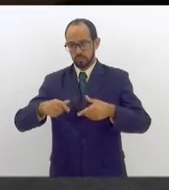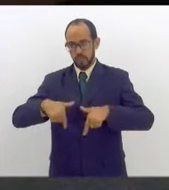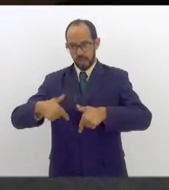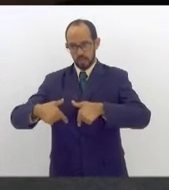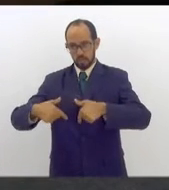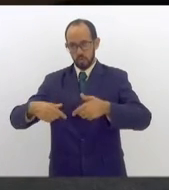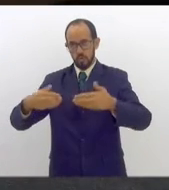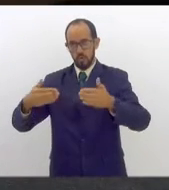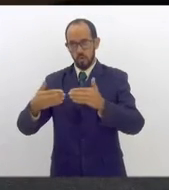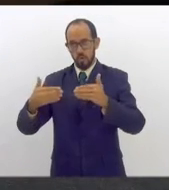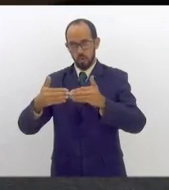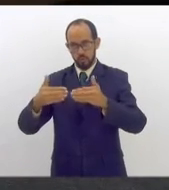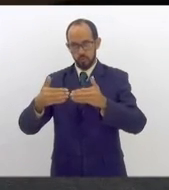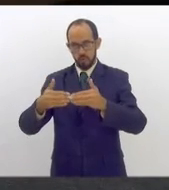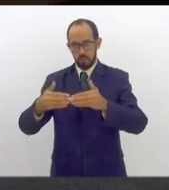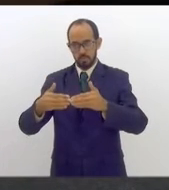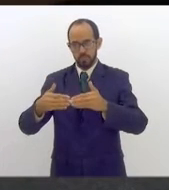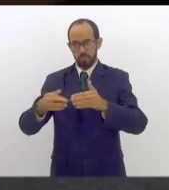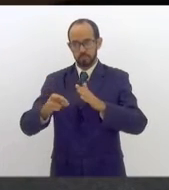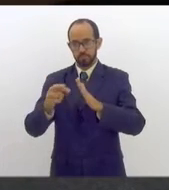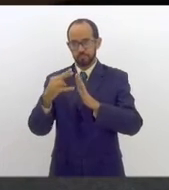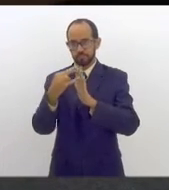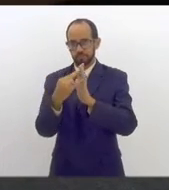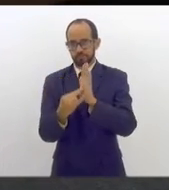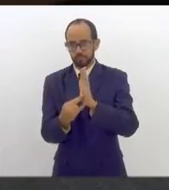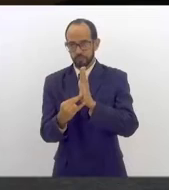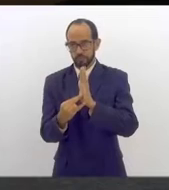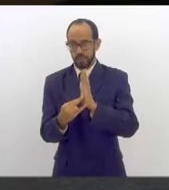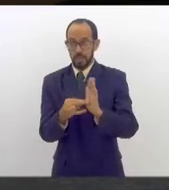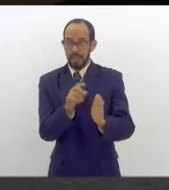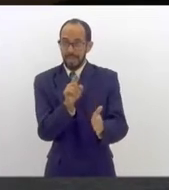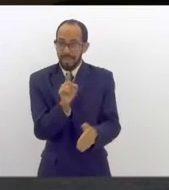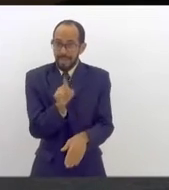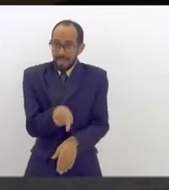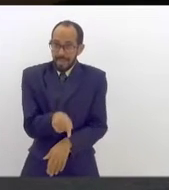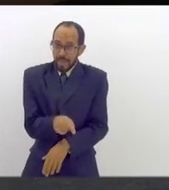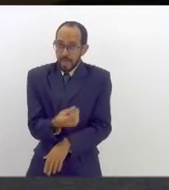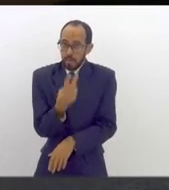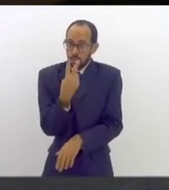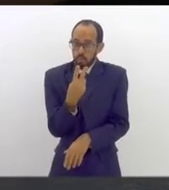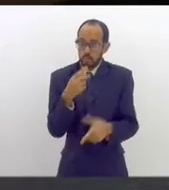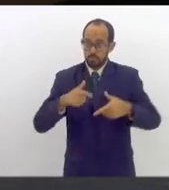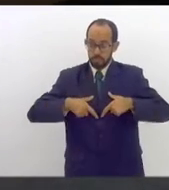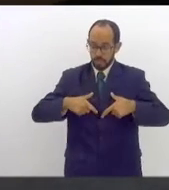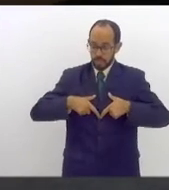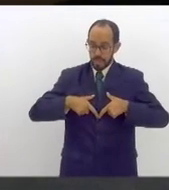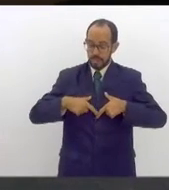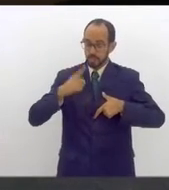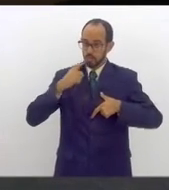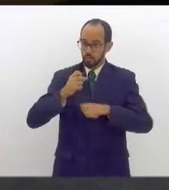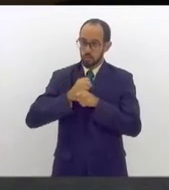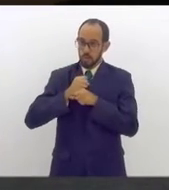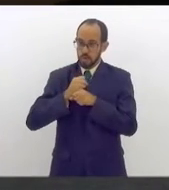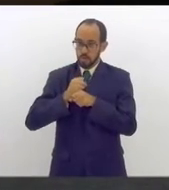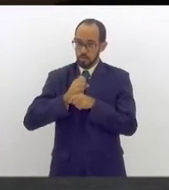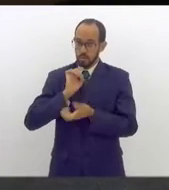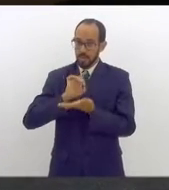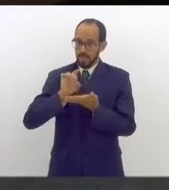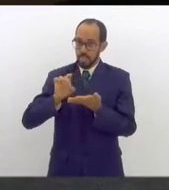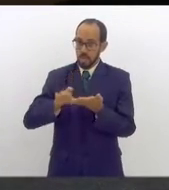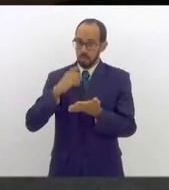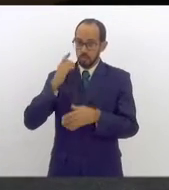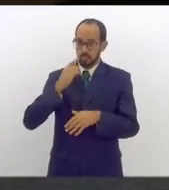estrutura regimental, que era duas medalhas por ano por deputado. Mas, tendo em vista que a mesa